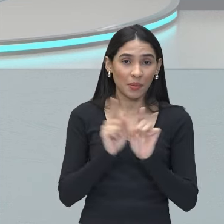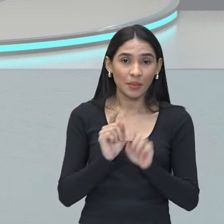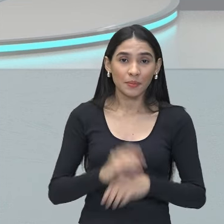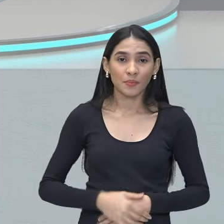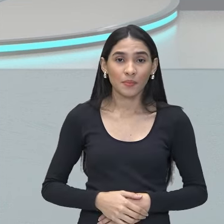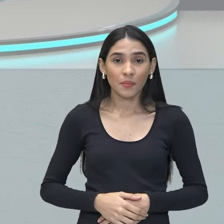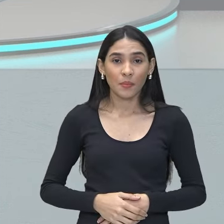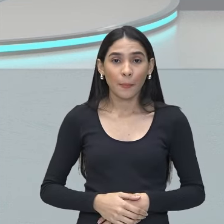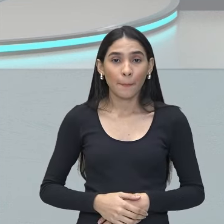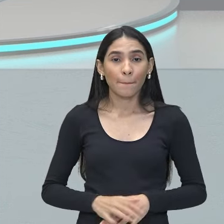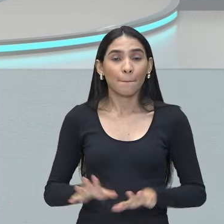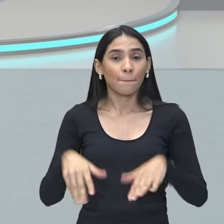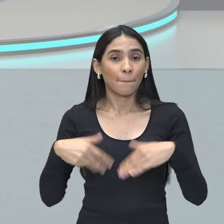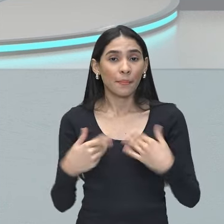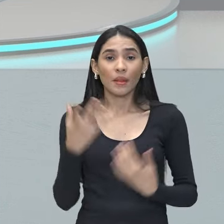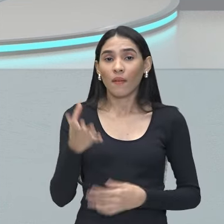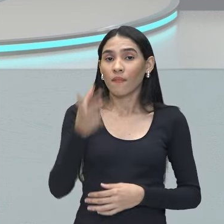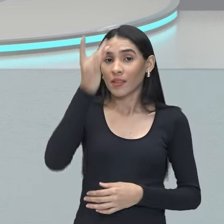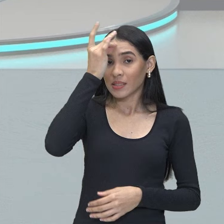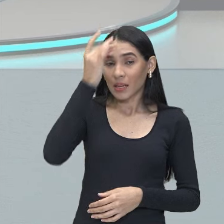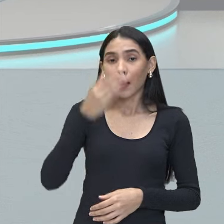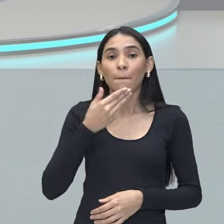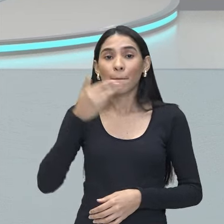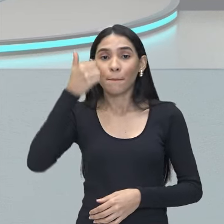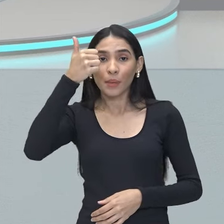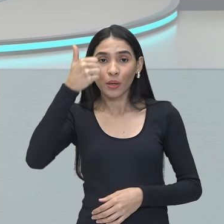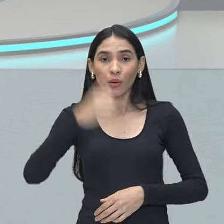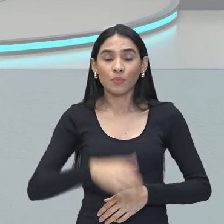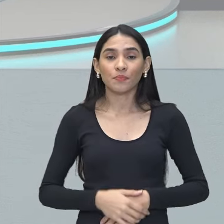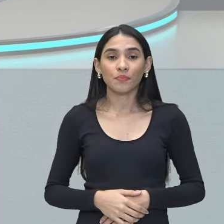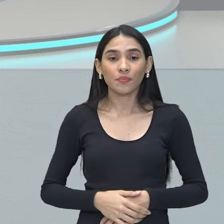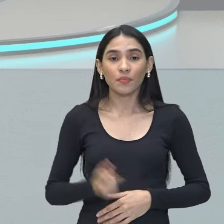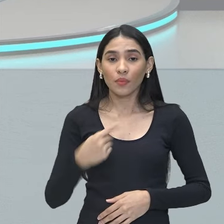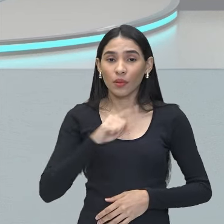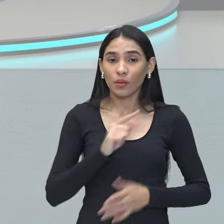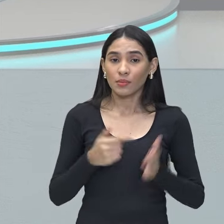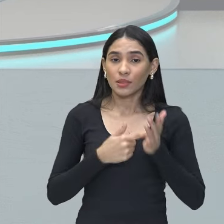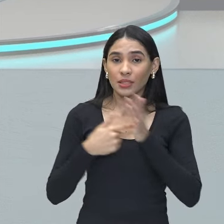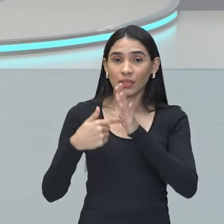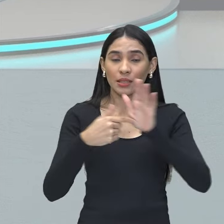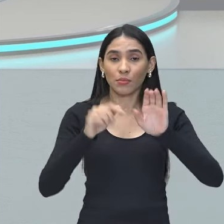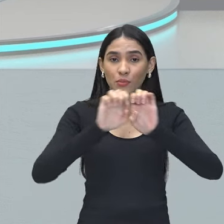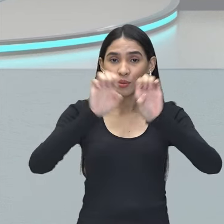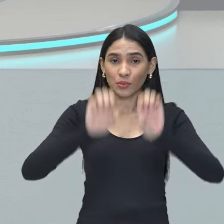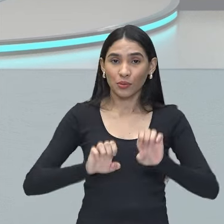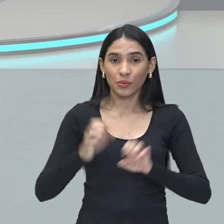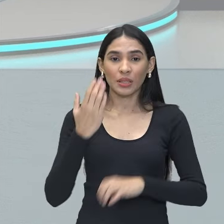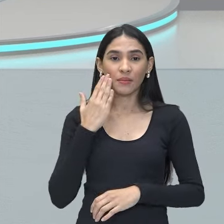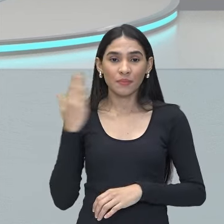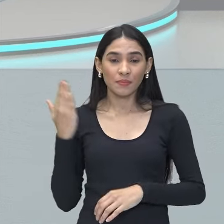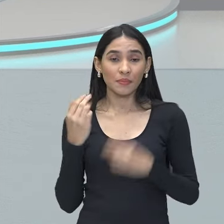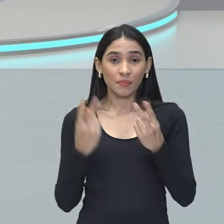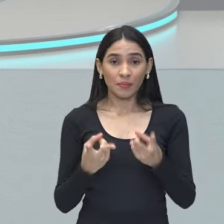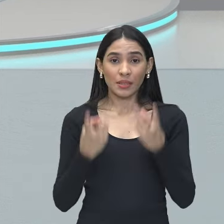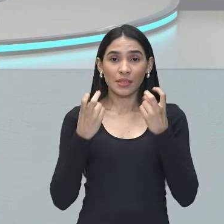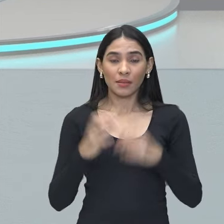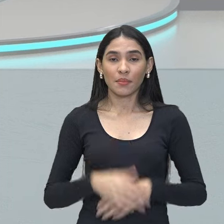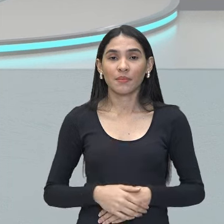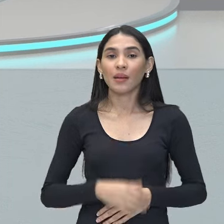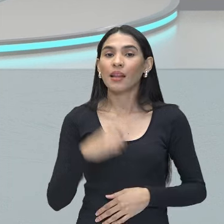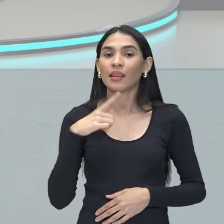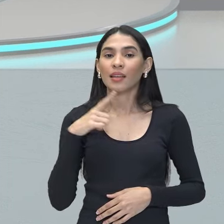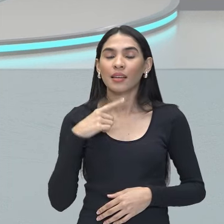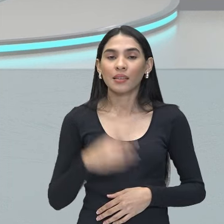para fixar essa nossa compreensão de resumo, nós trouxemos aqui um esquema para vocês. Notem o seguinte, que nós